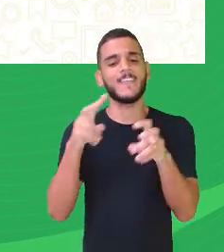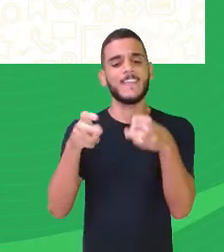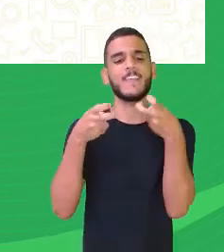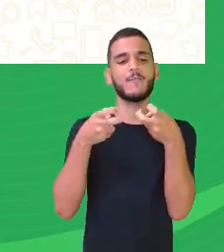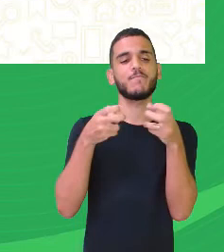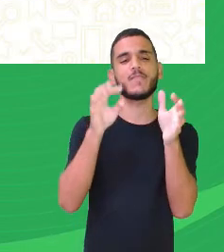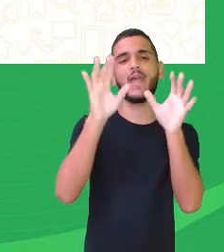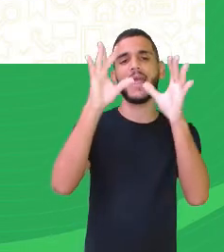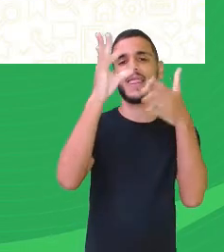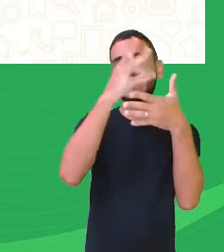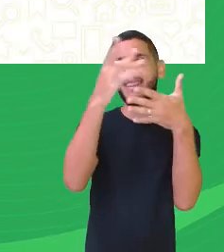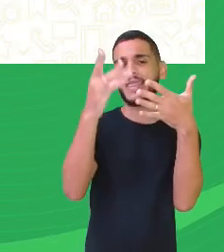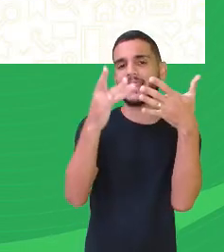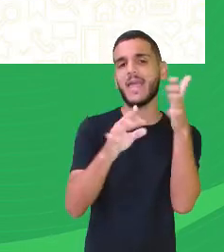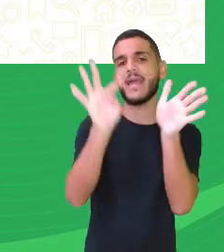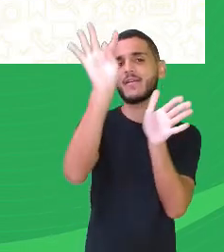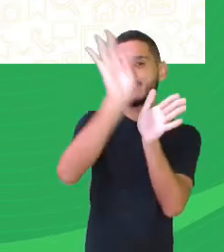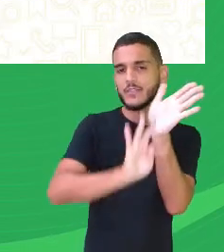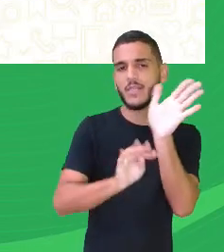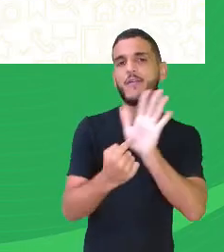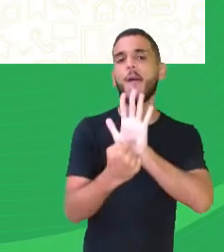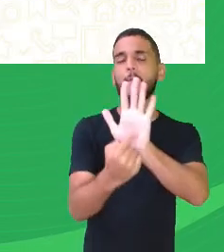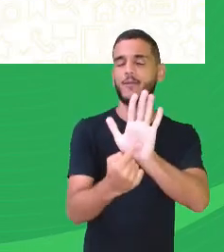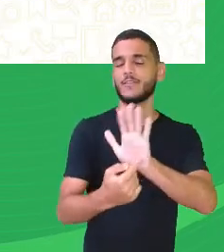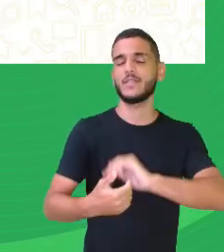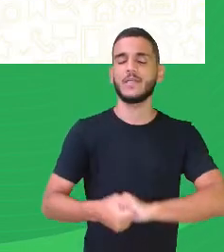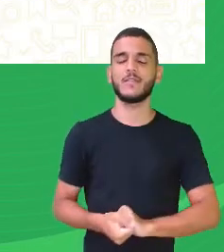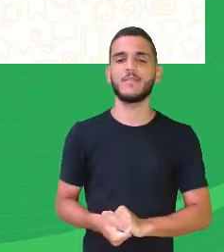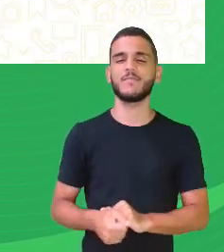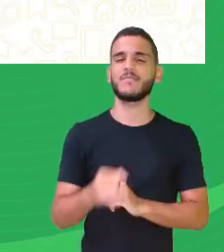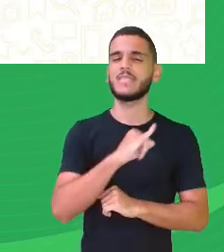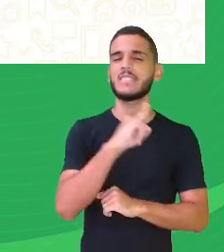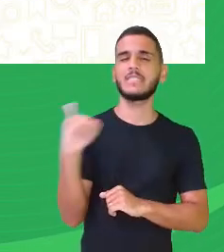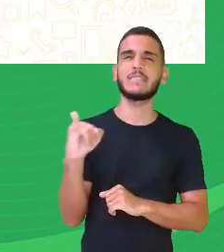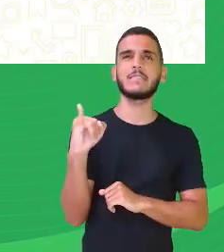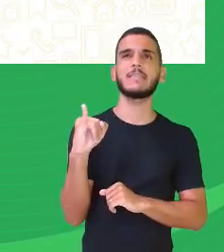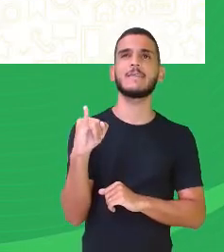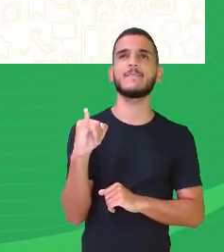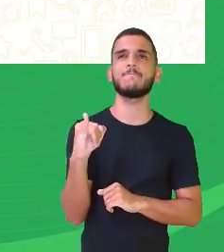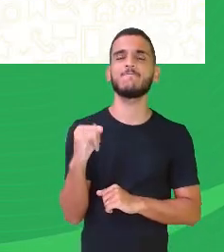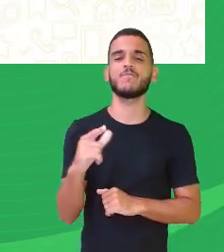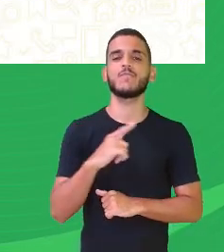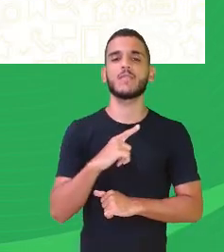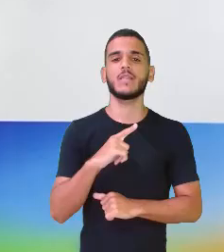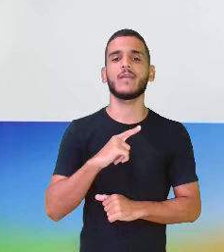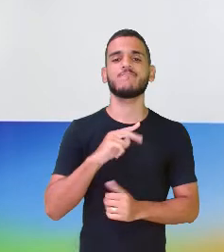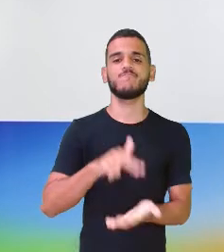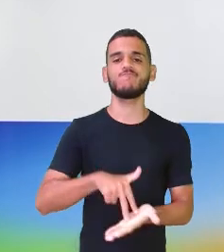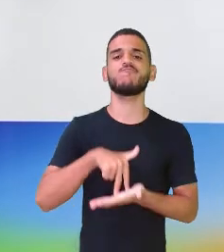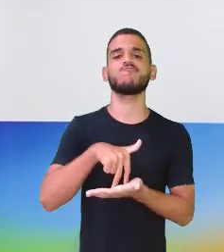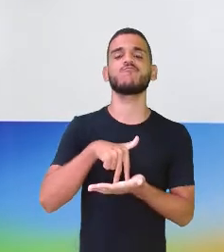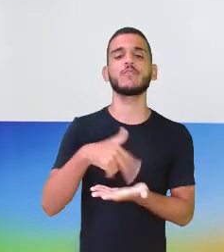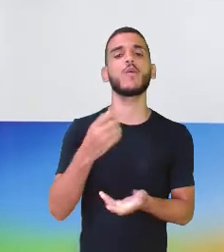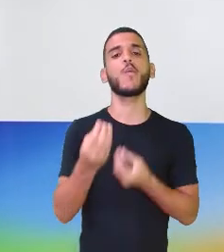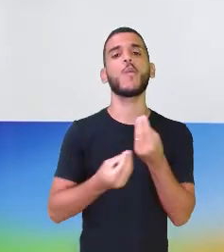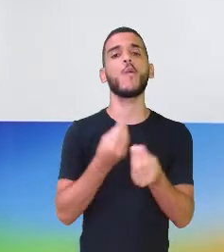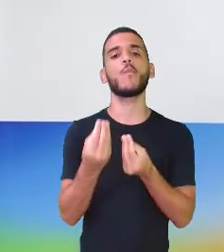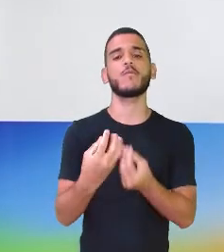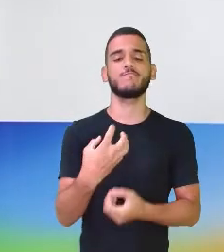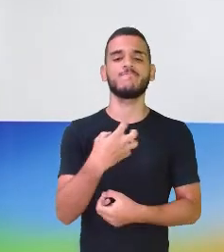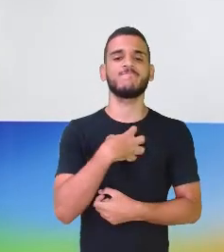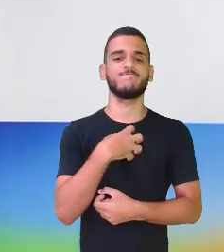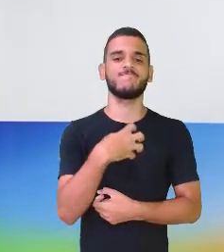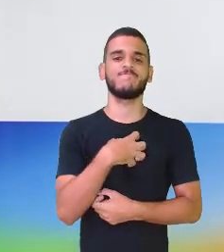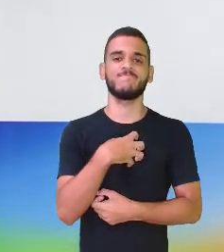são evidenciados para ele, né? Se ele apresenta uma postura de escuta. Em vários momentos aqui ao longo do primeiro